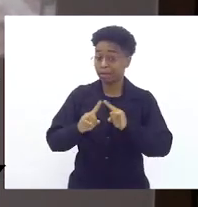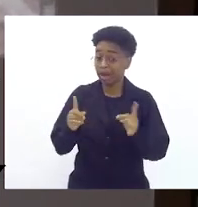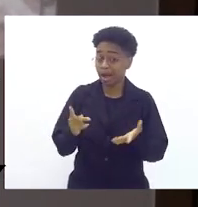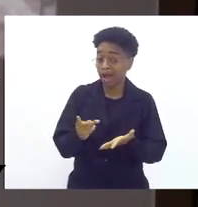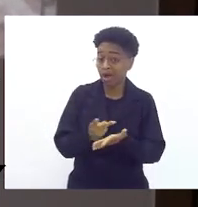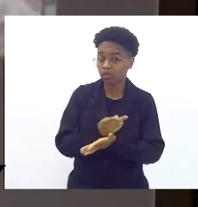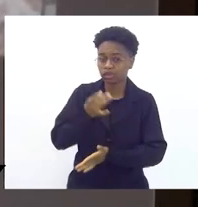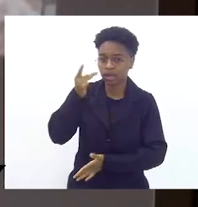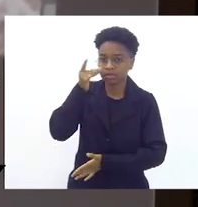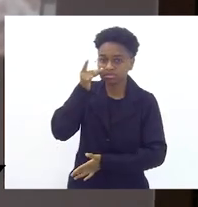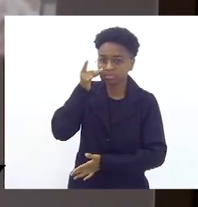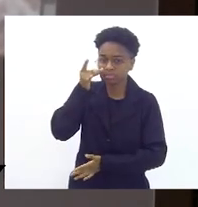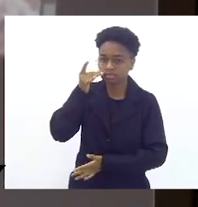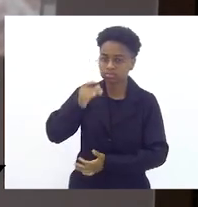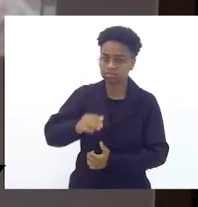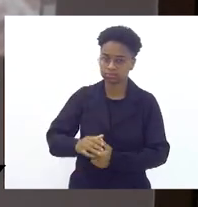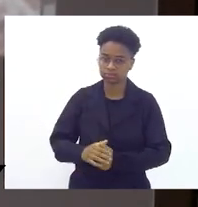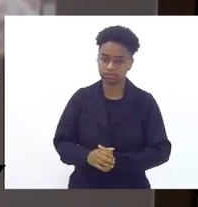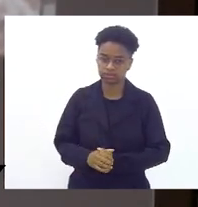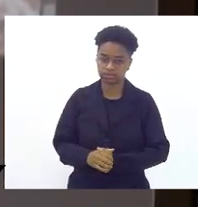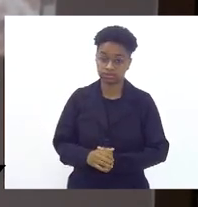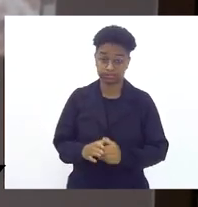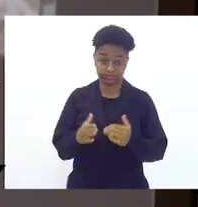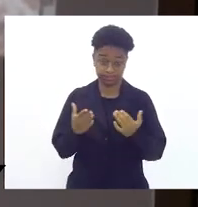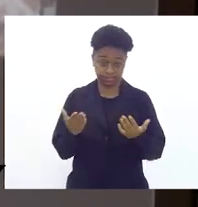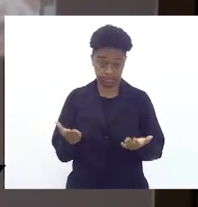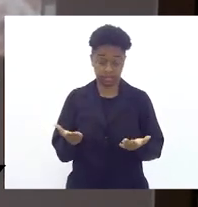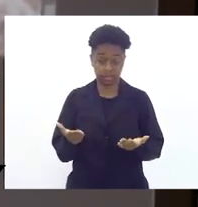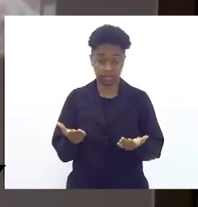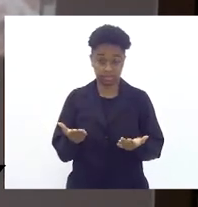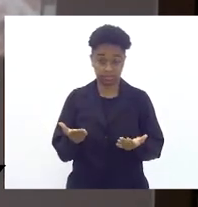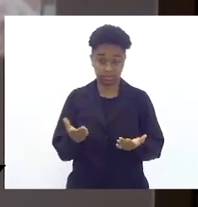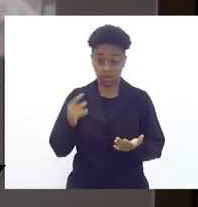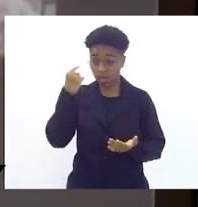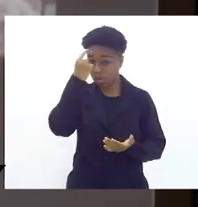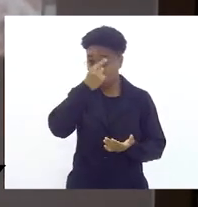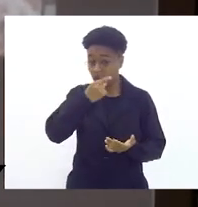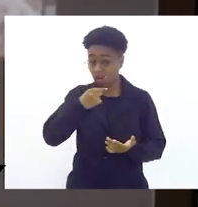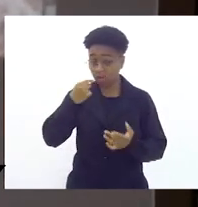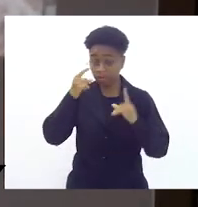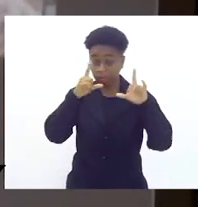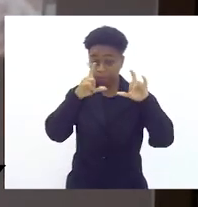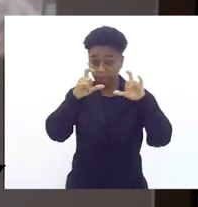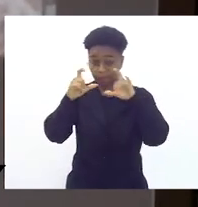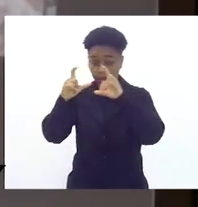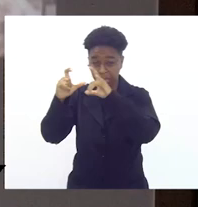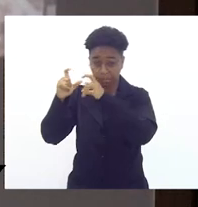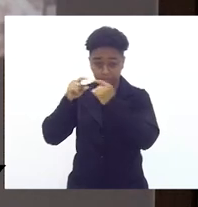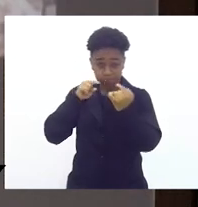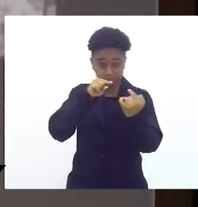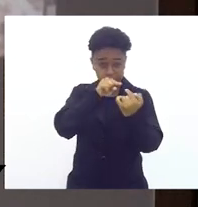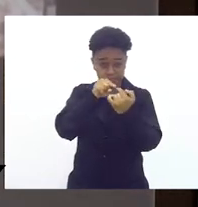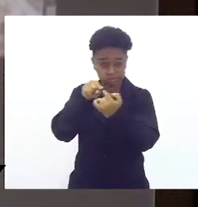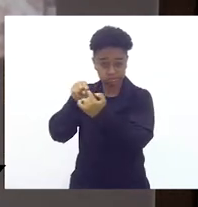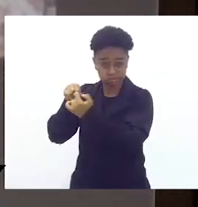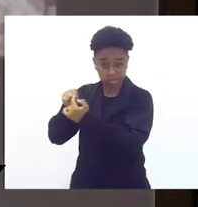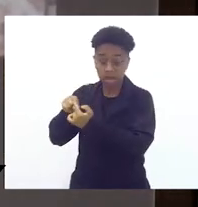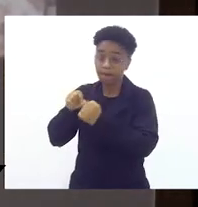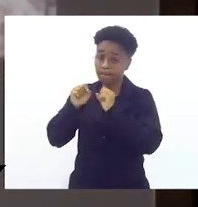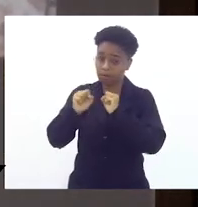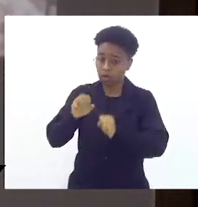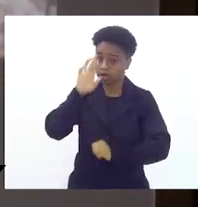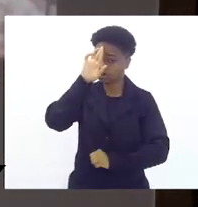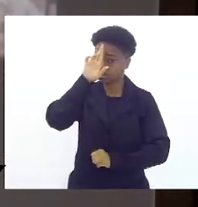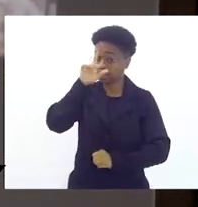presencialmente Portanto o reconhecimento fotográfico pode resultar em equímicos